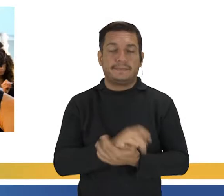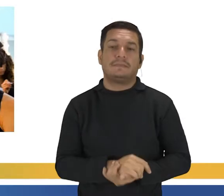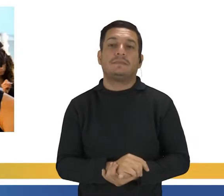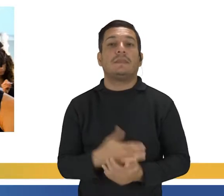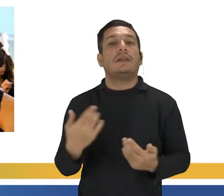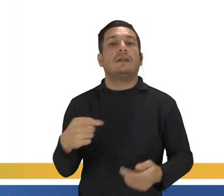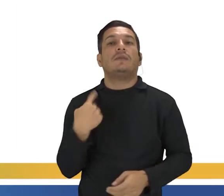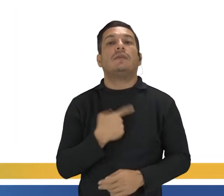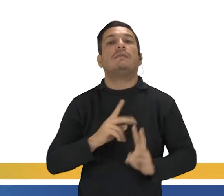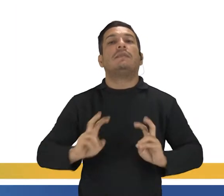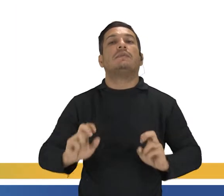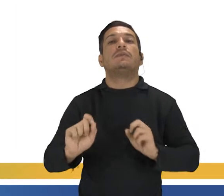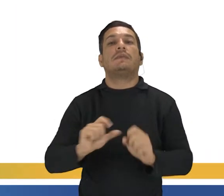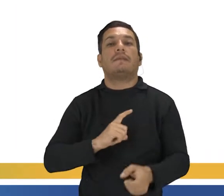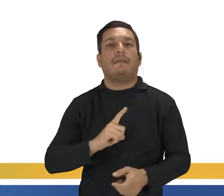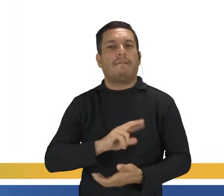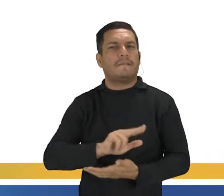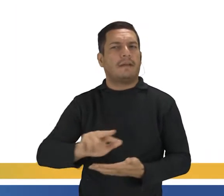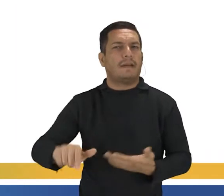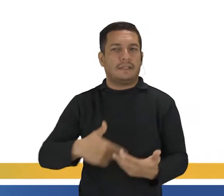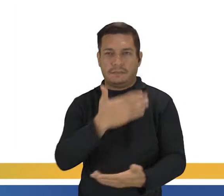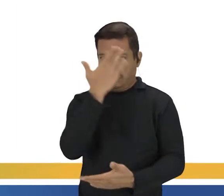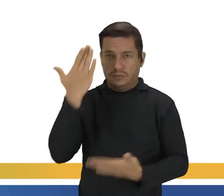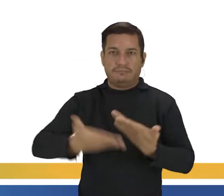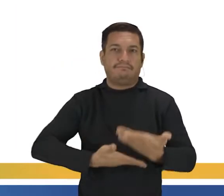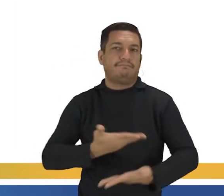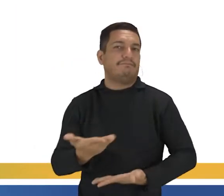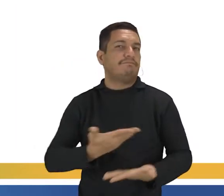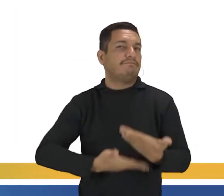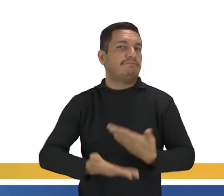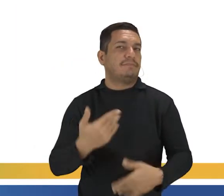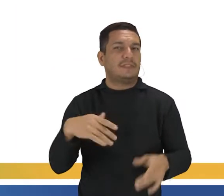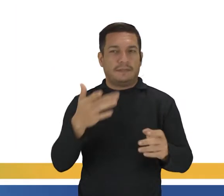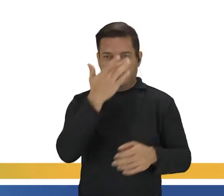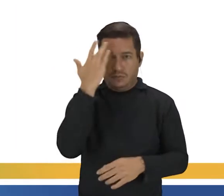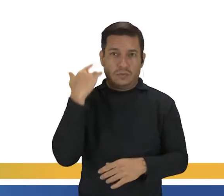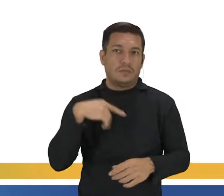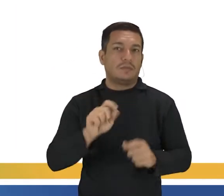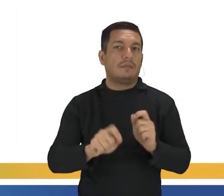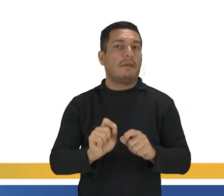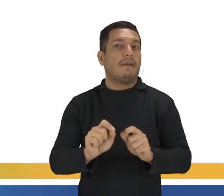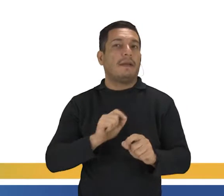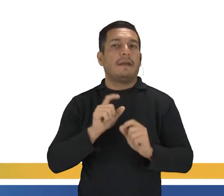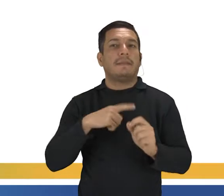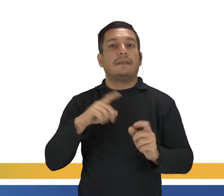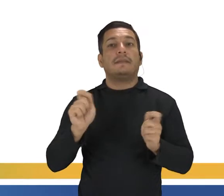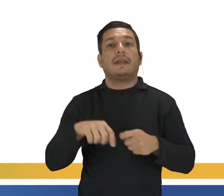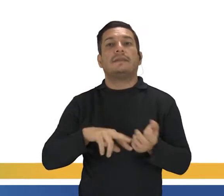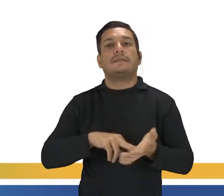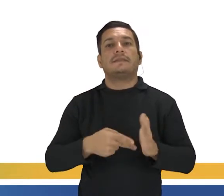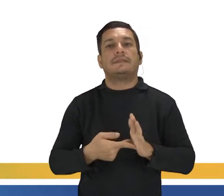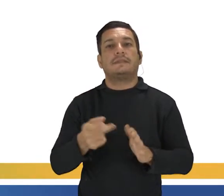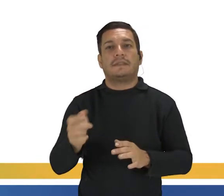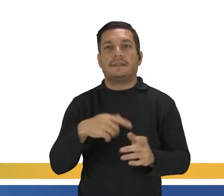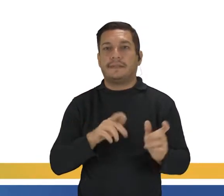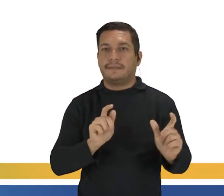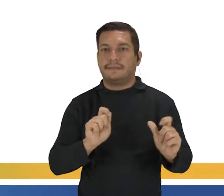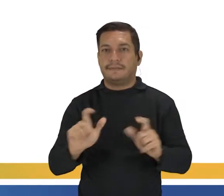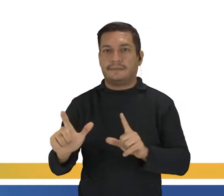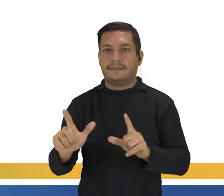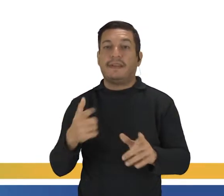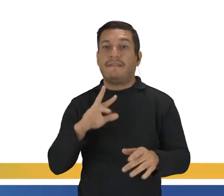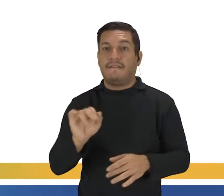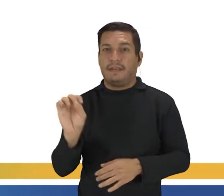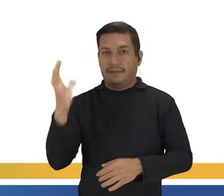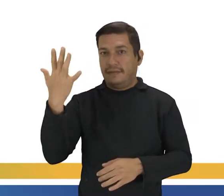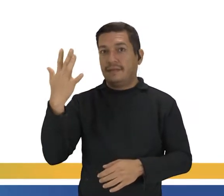Então, nós percebemos que tem muita gente envolvida, não é? Muitas pessoas envolvidas para dar sentido à cena, ao que